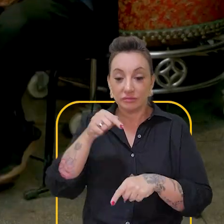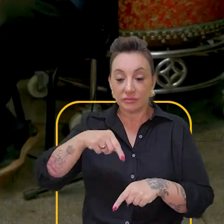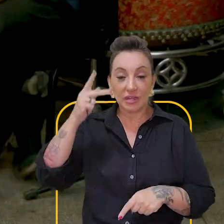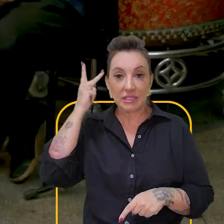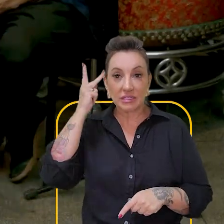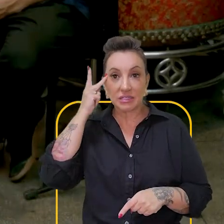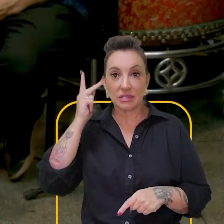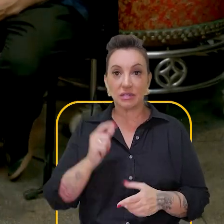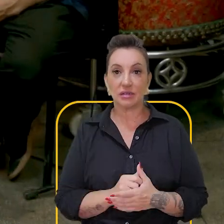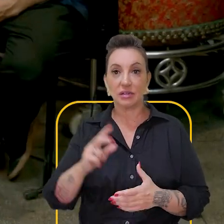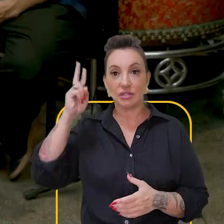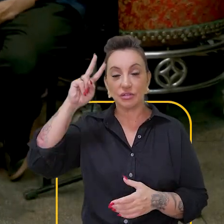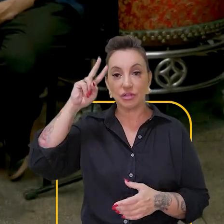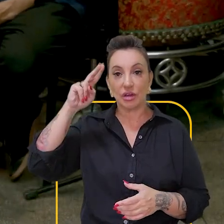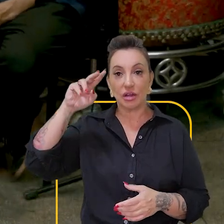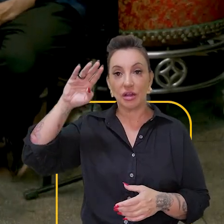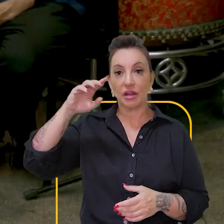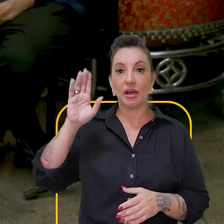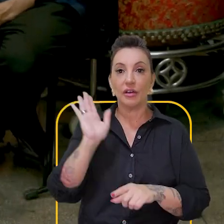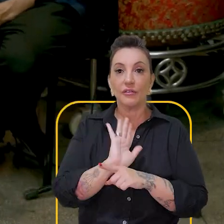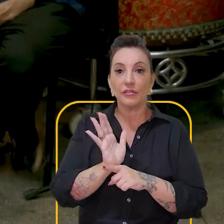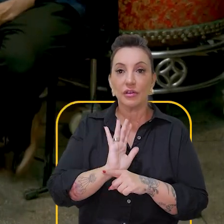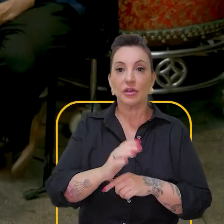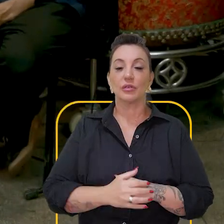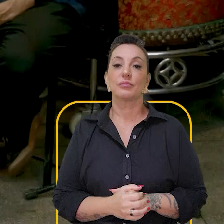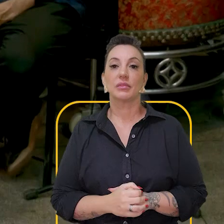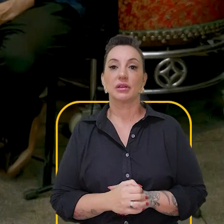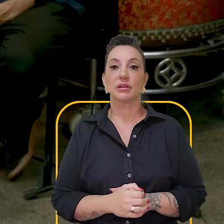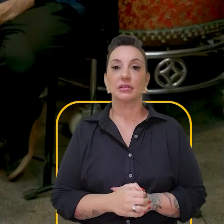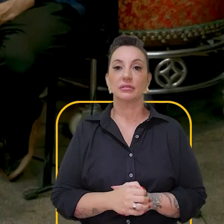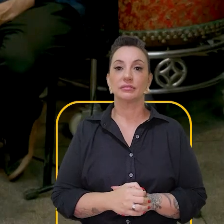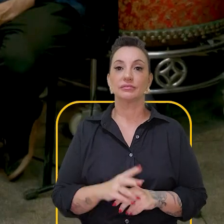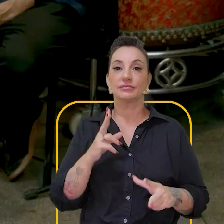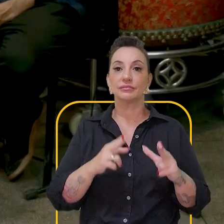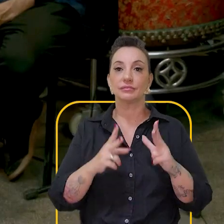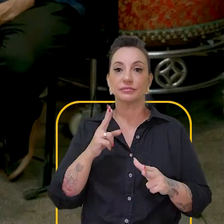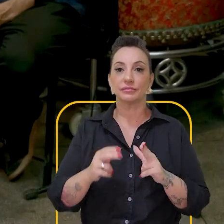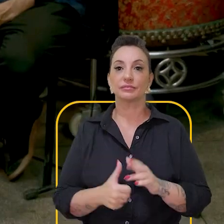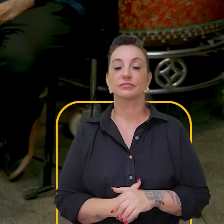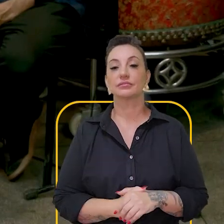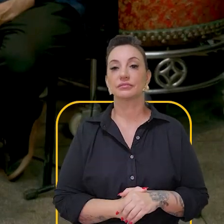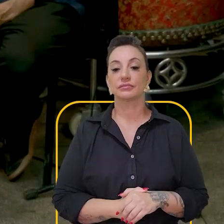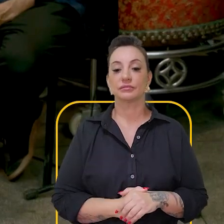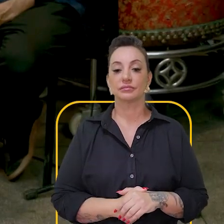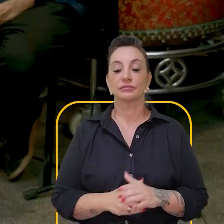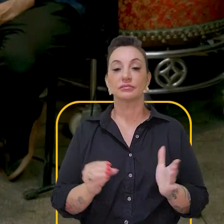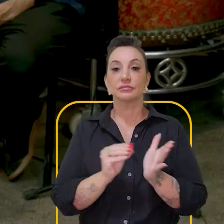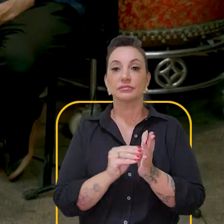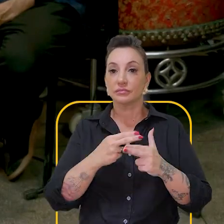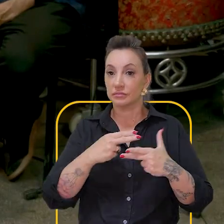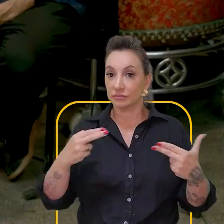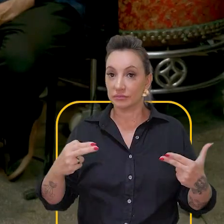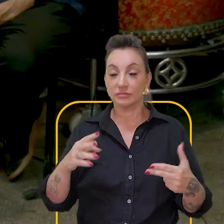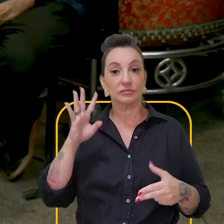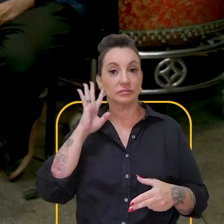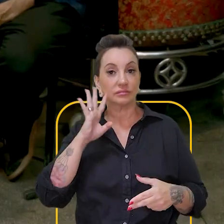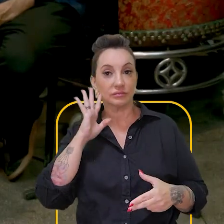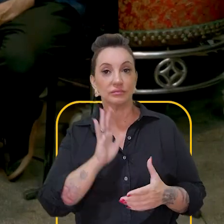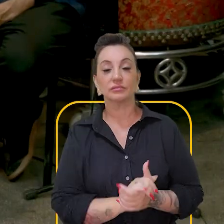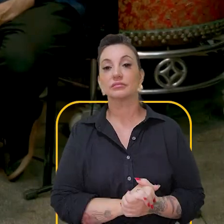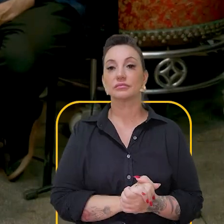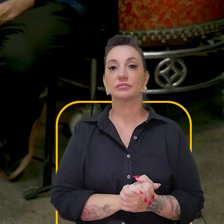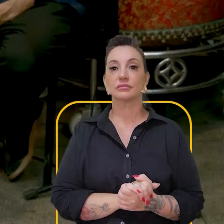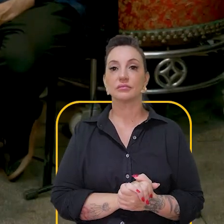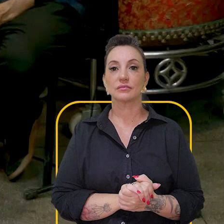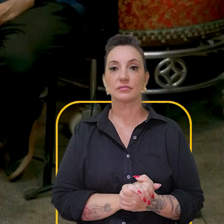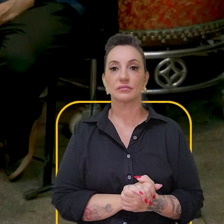pontos bem interessantes é bem legal E aí foi que eu comecei E aí eu comecei na academia do mestre Natal Comecei a treinar com ele e